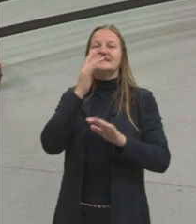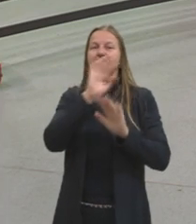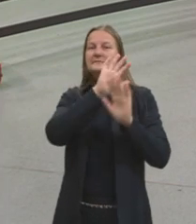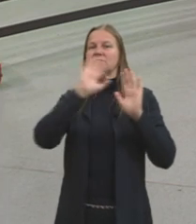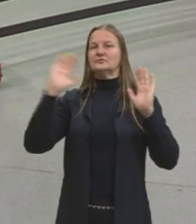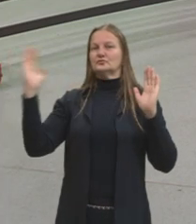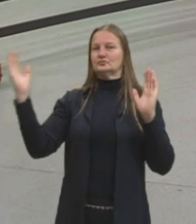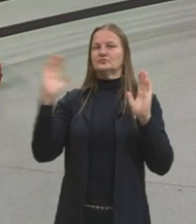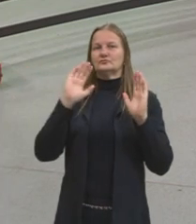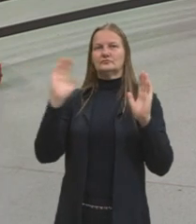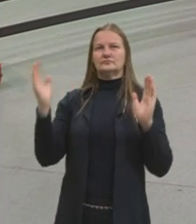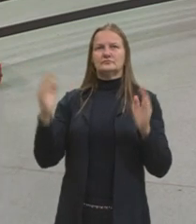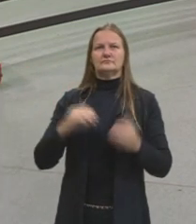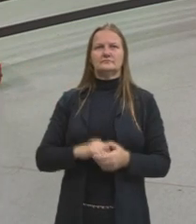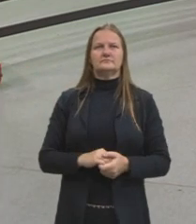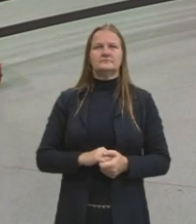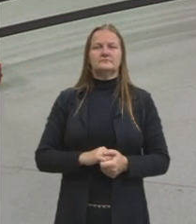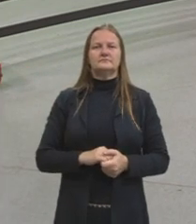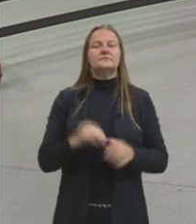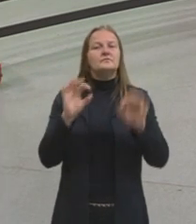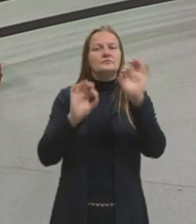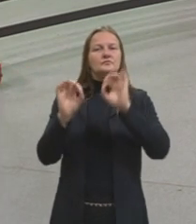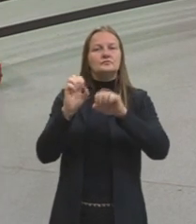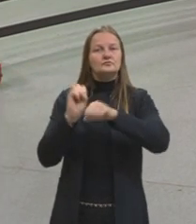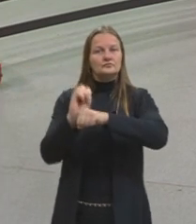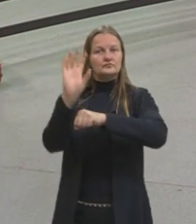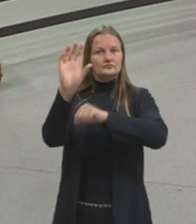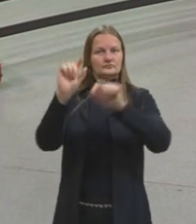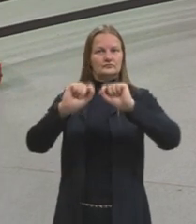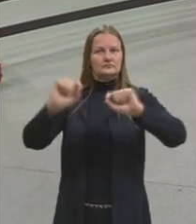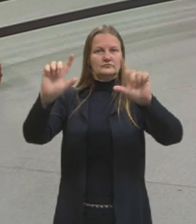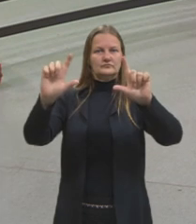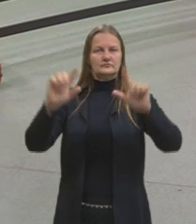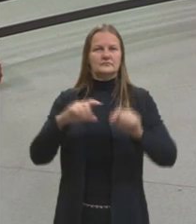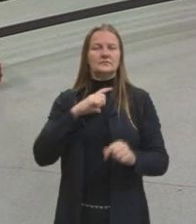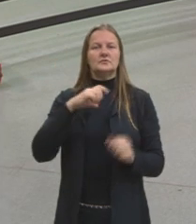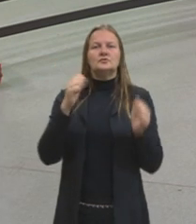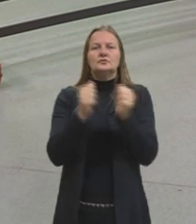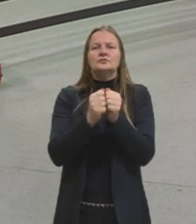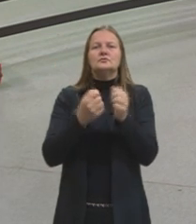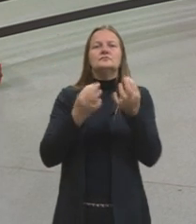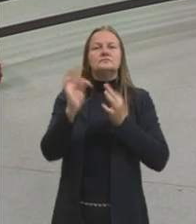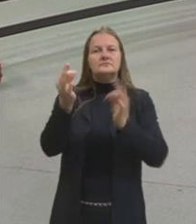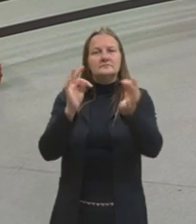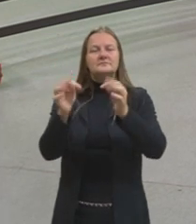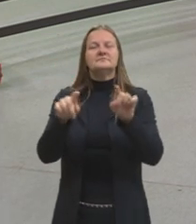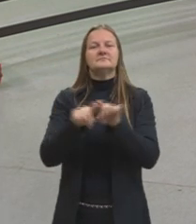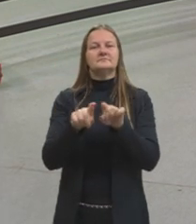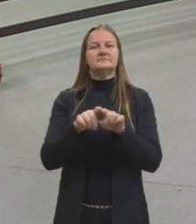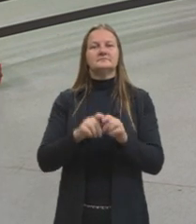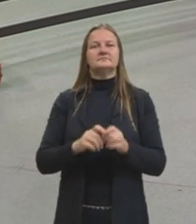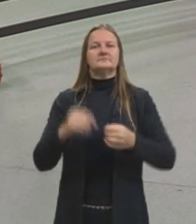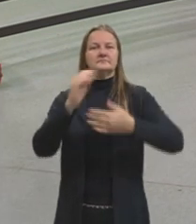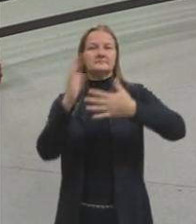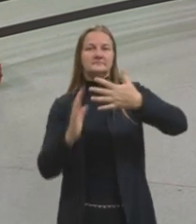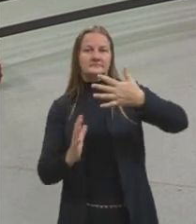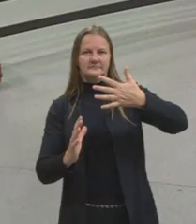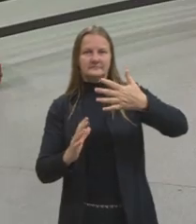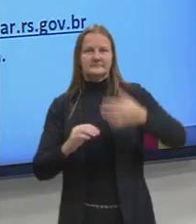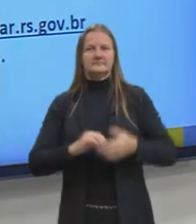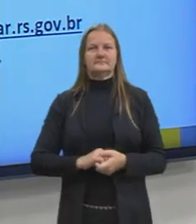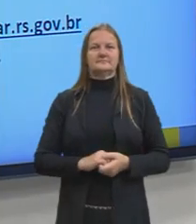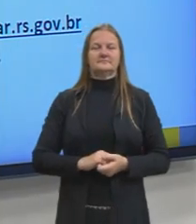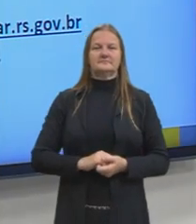quadro em branco onde são projetados os slides junto aqui no estúdio Então pessoal da parte técnica e também as meninas